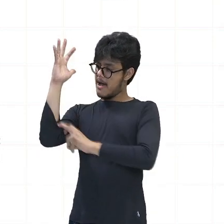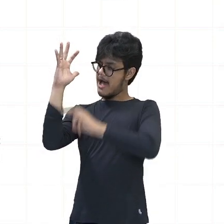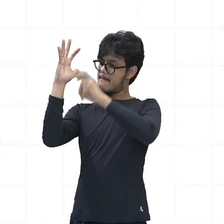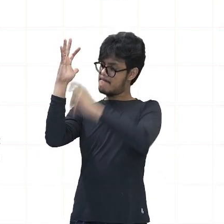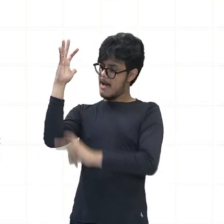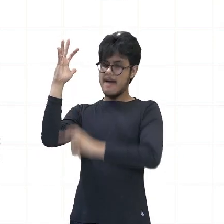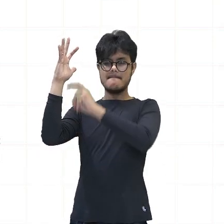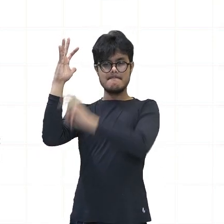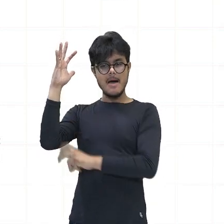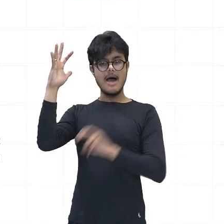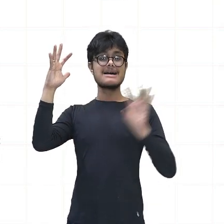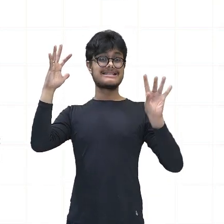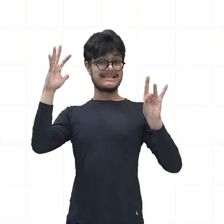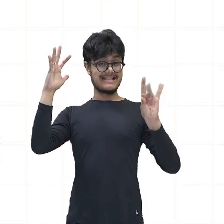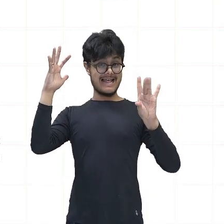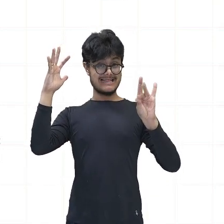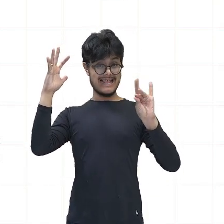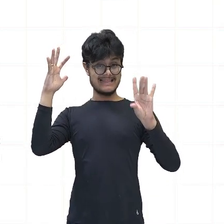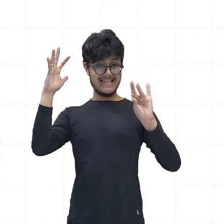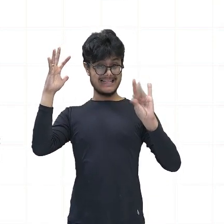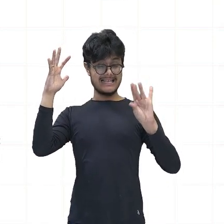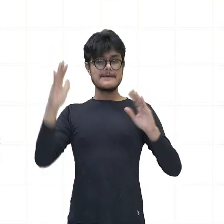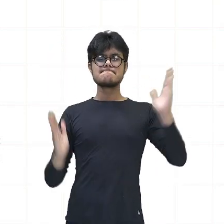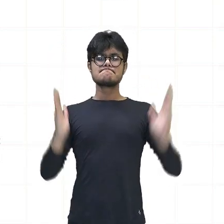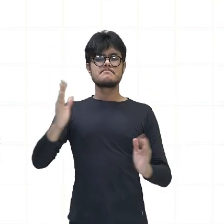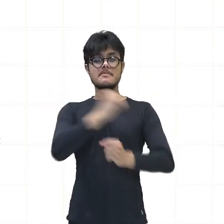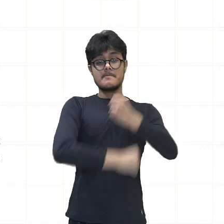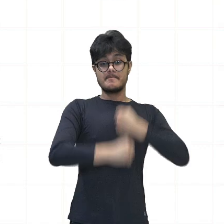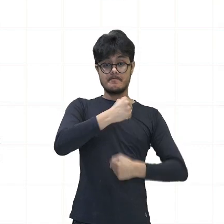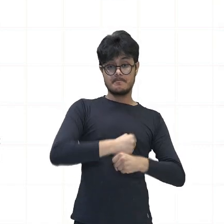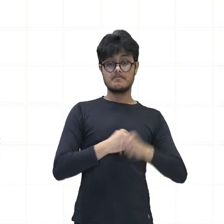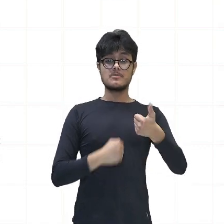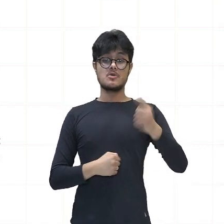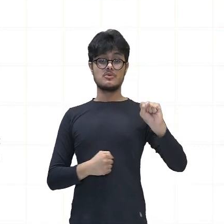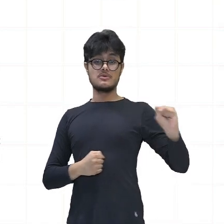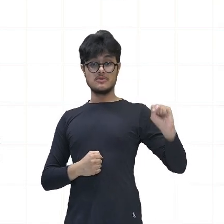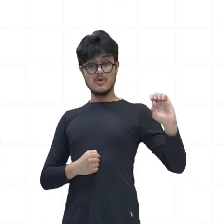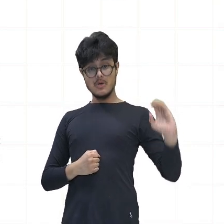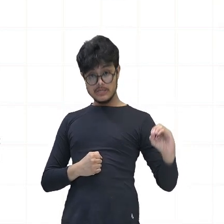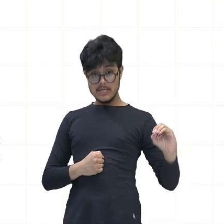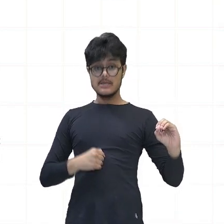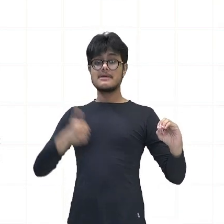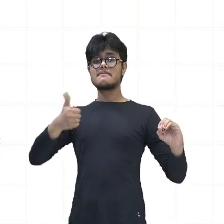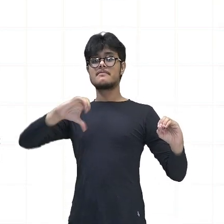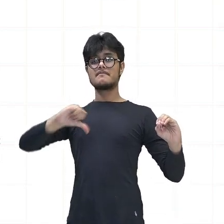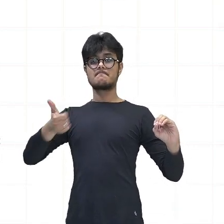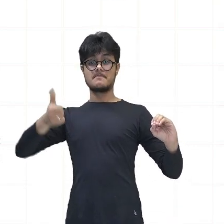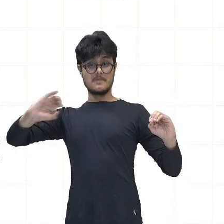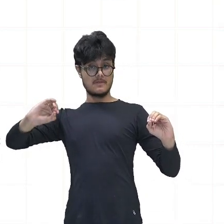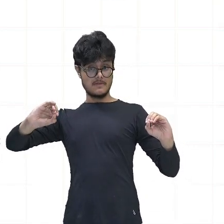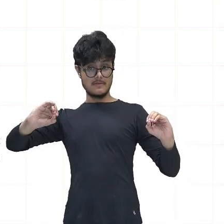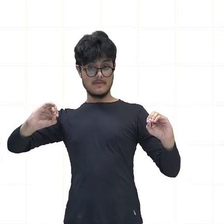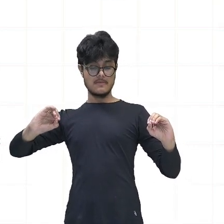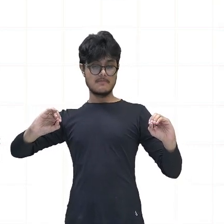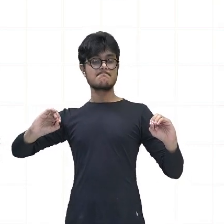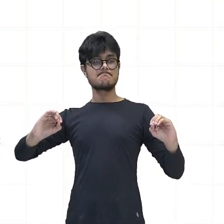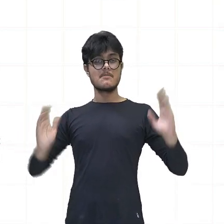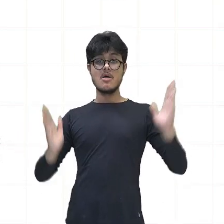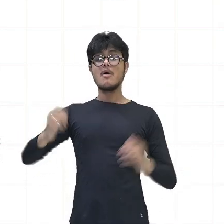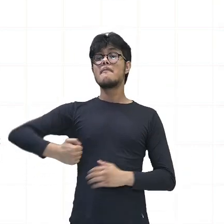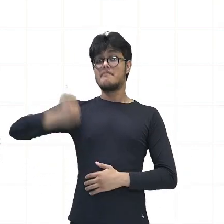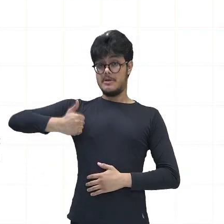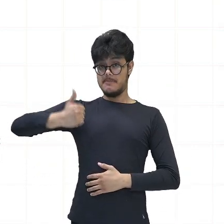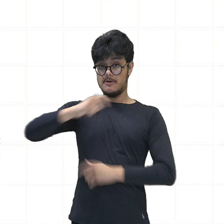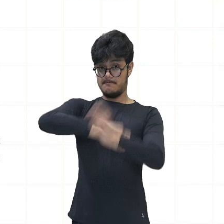O seu auge ele aconteceu entre o período de 1880 a 1910, né, o que nós chamamos de primeiro ciclo